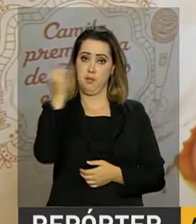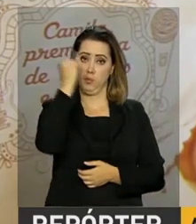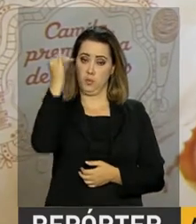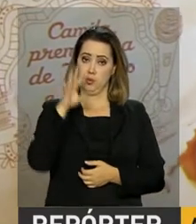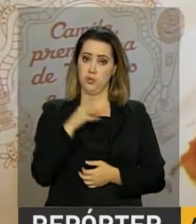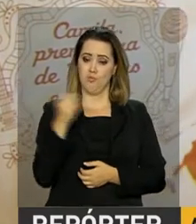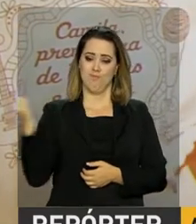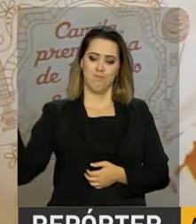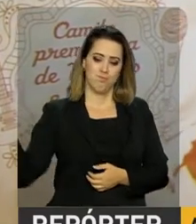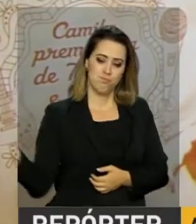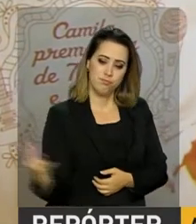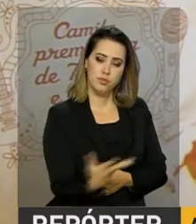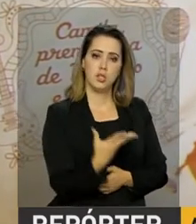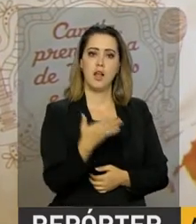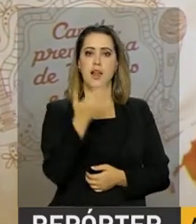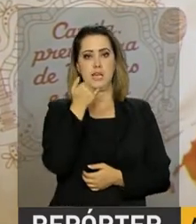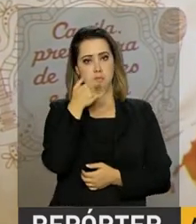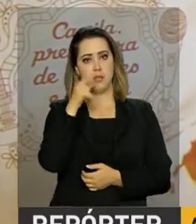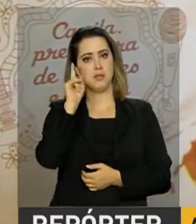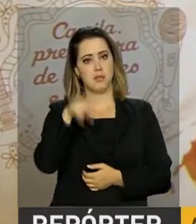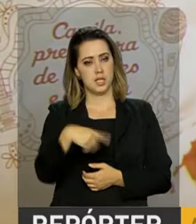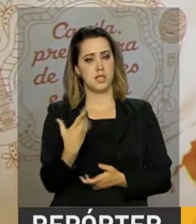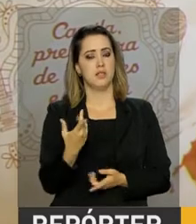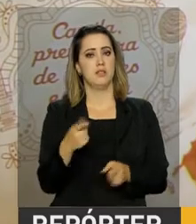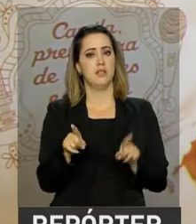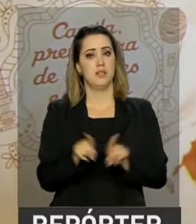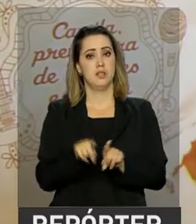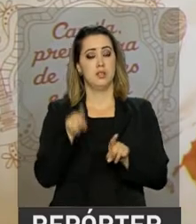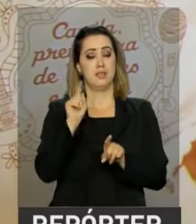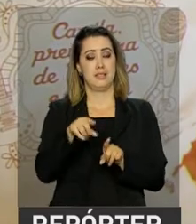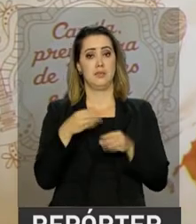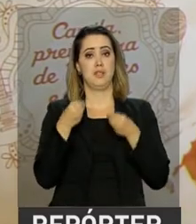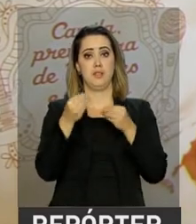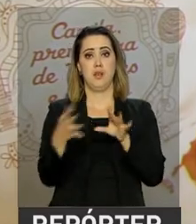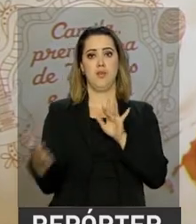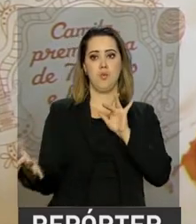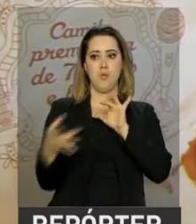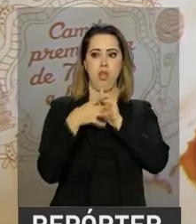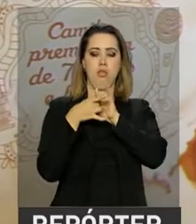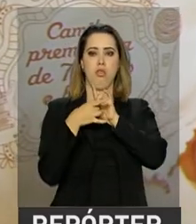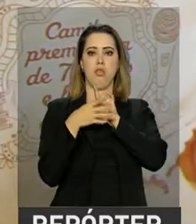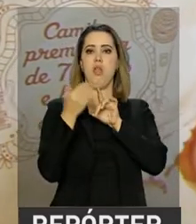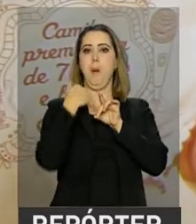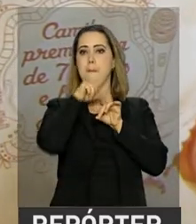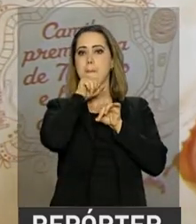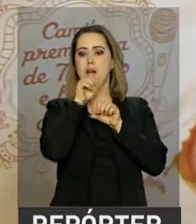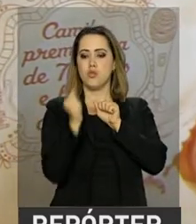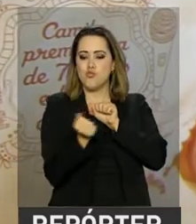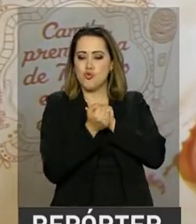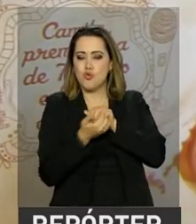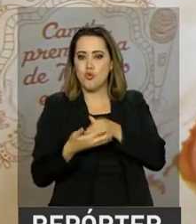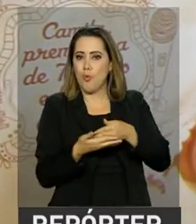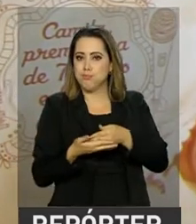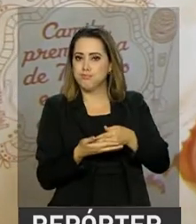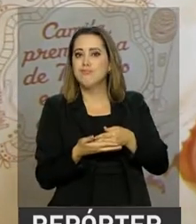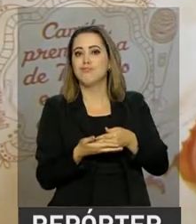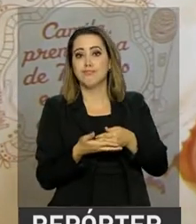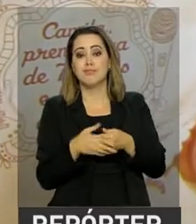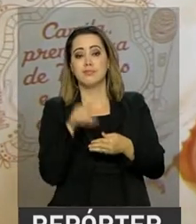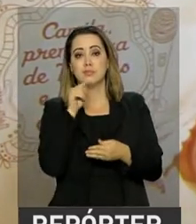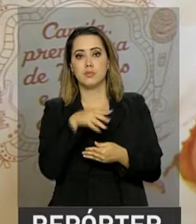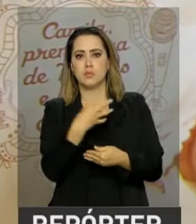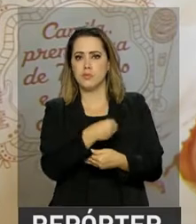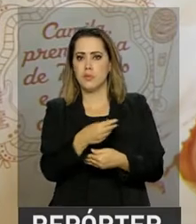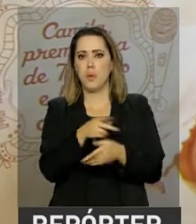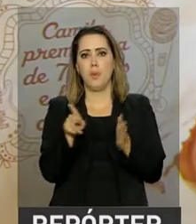para nutrição, porque o leite materno é padrão ouro, como ele vai garantir um vínculo maior entre essa mãe e esse bebê. O aleitamento,